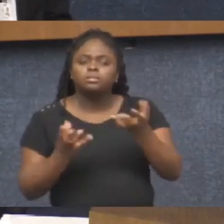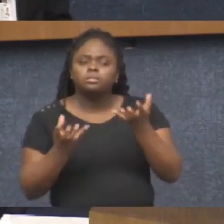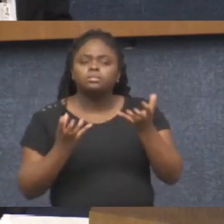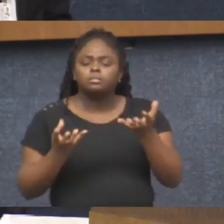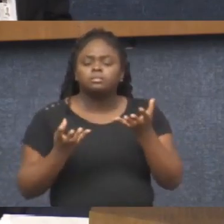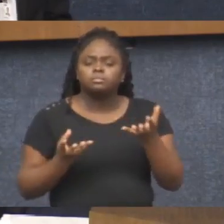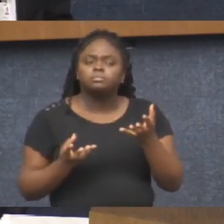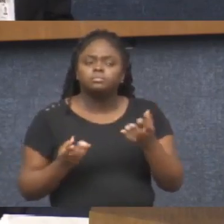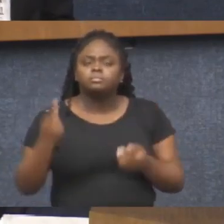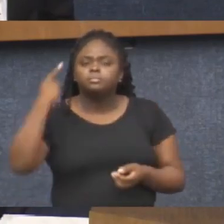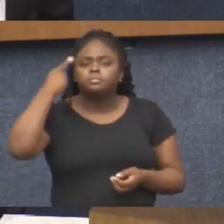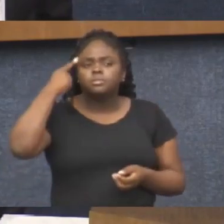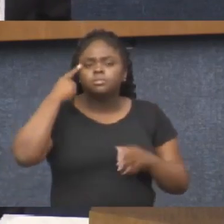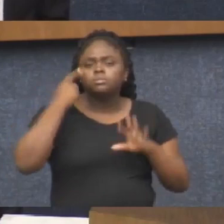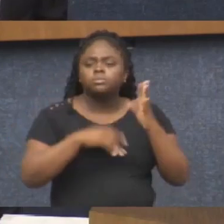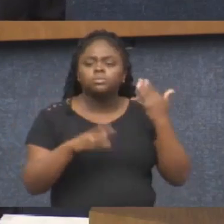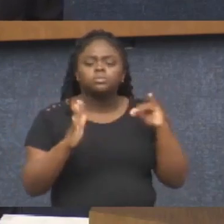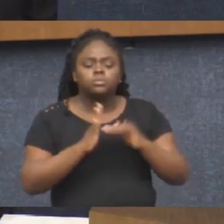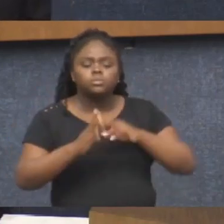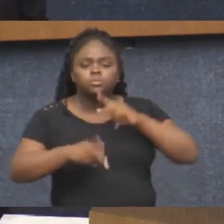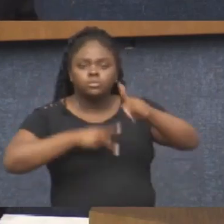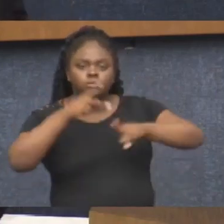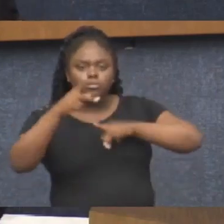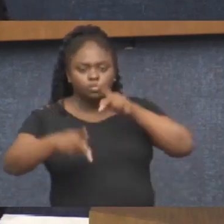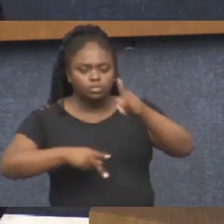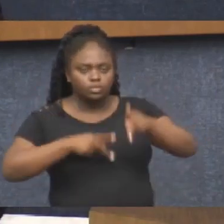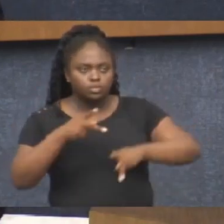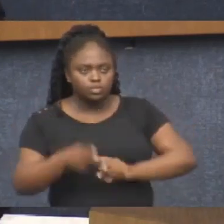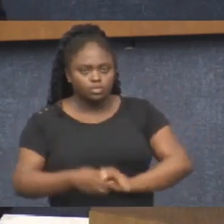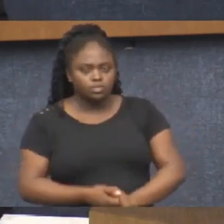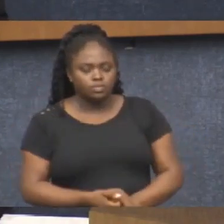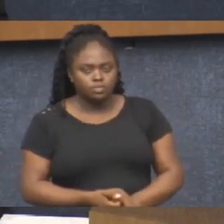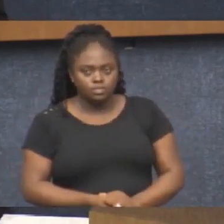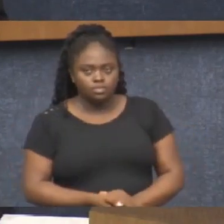rede pensando toda a população.